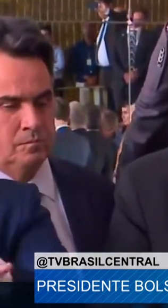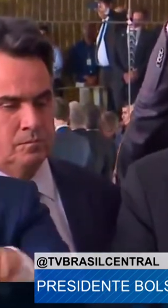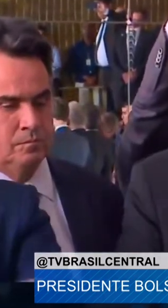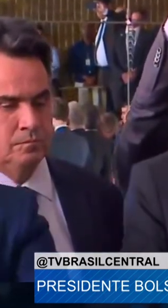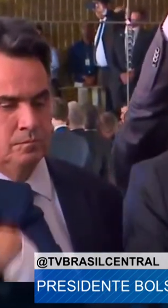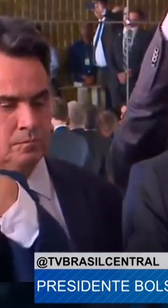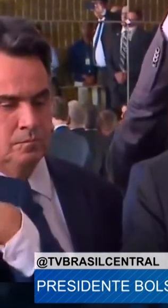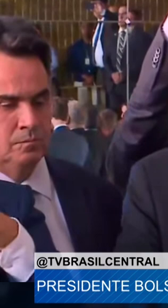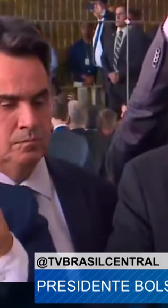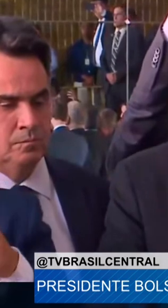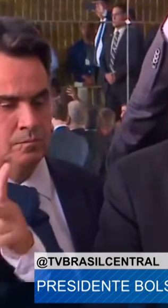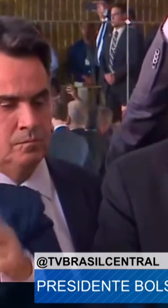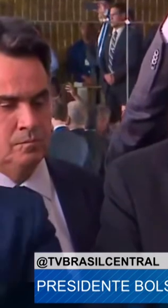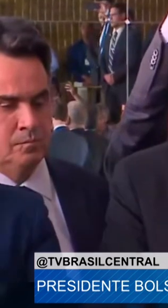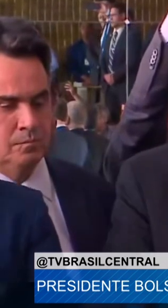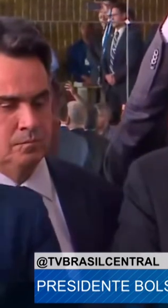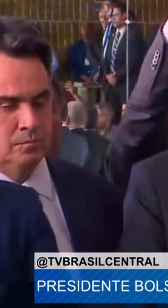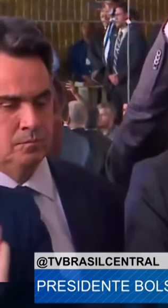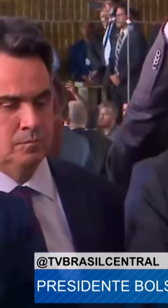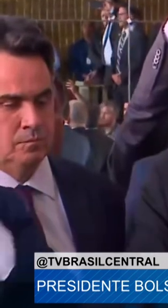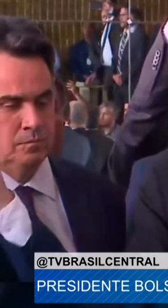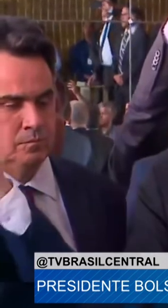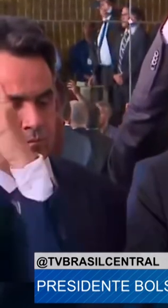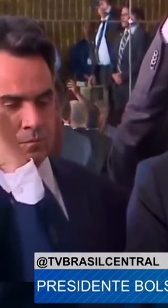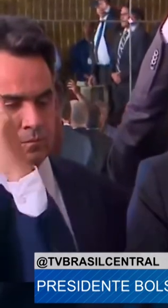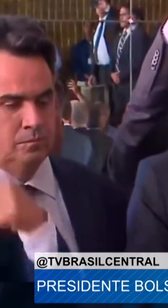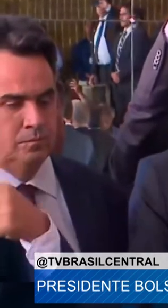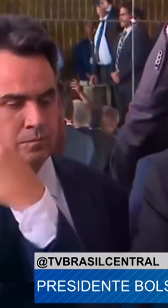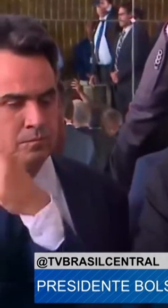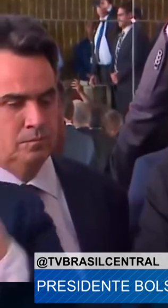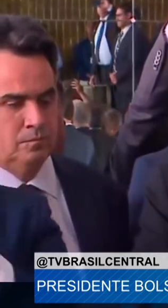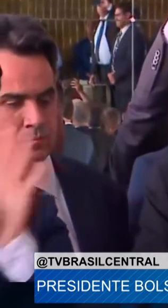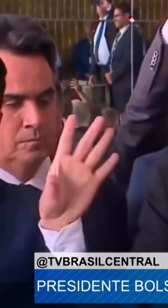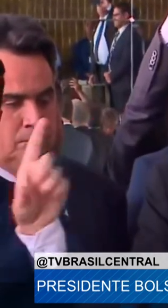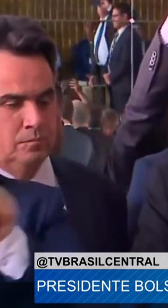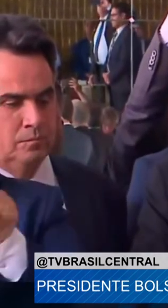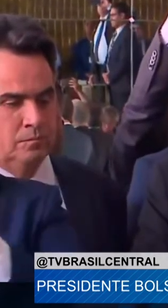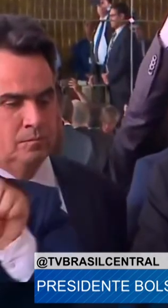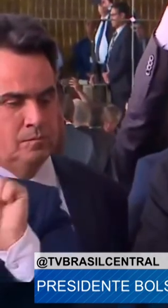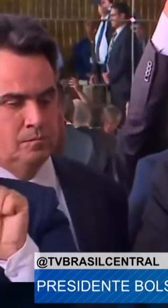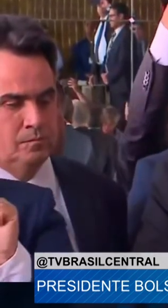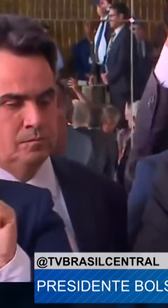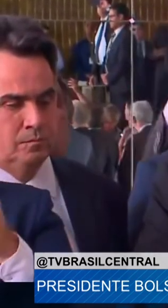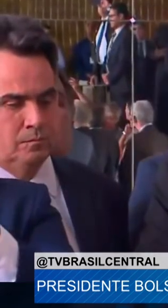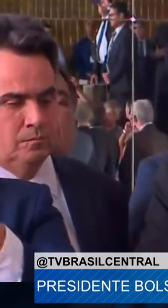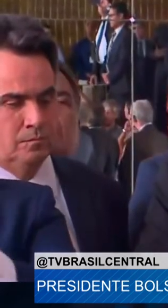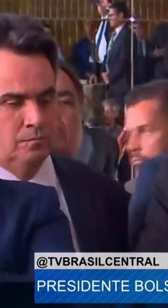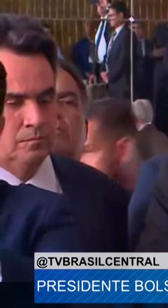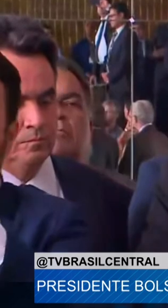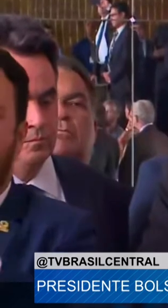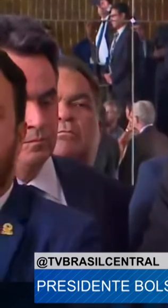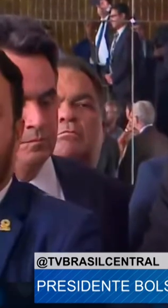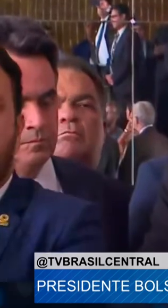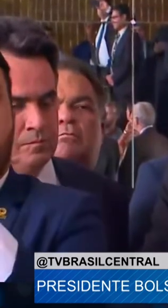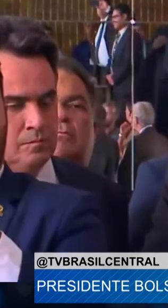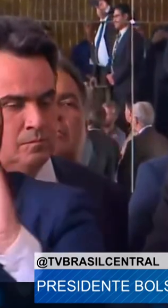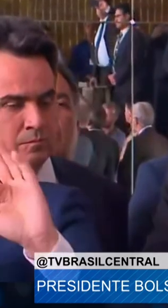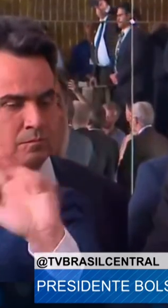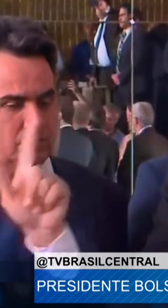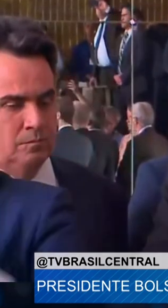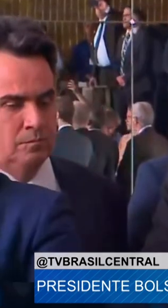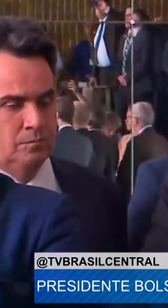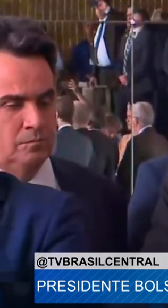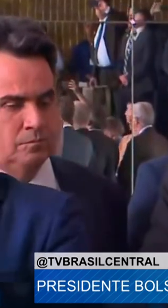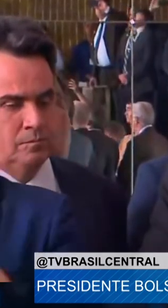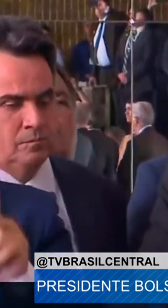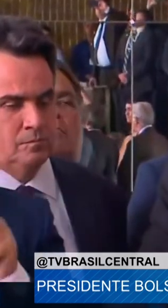Sempre fui rotulado como antidemocrático e, ao contrário dos meus acusadores, sempre joguei dentro